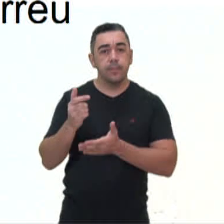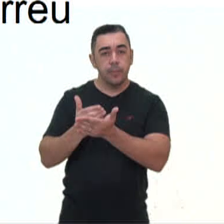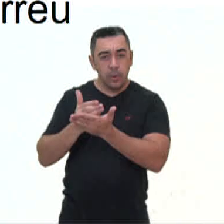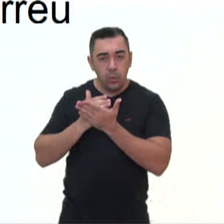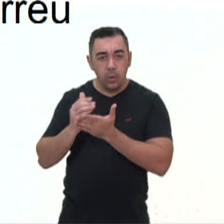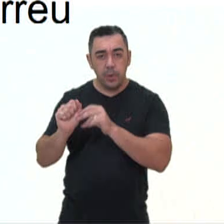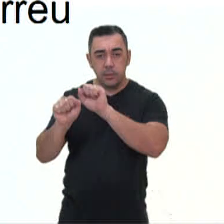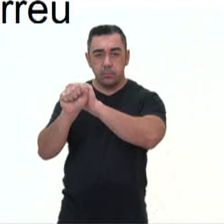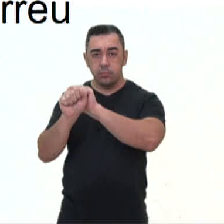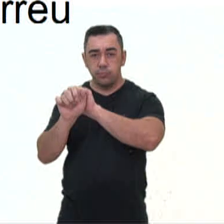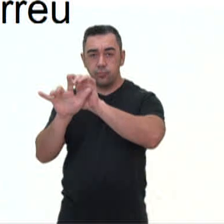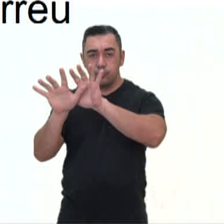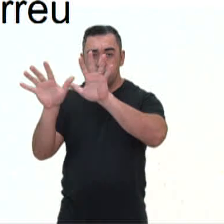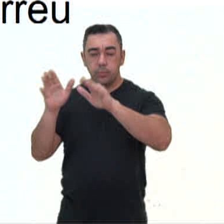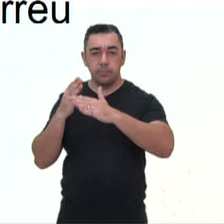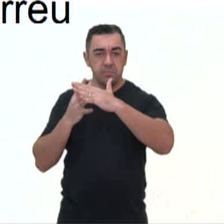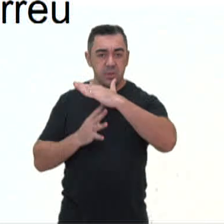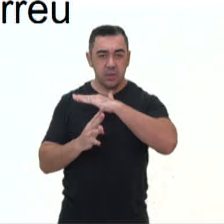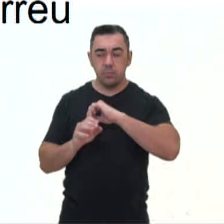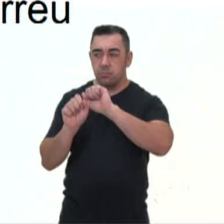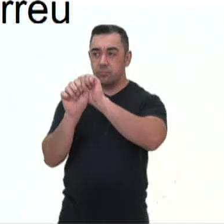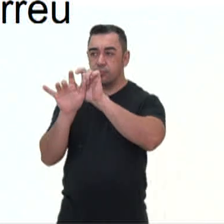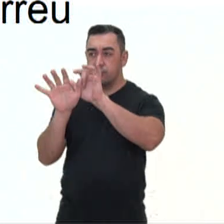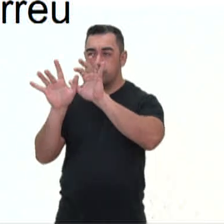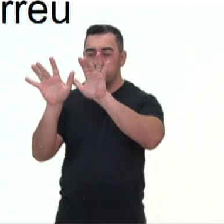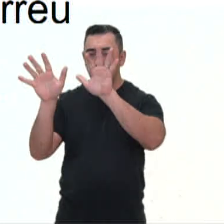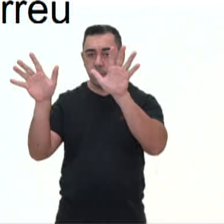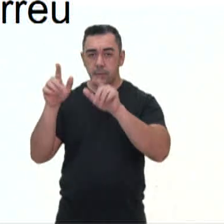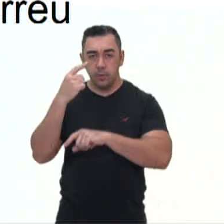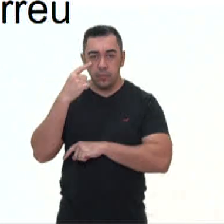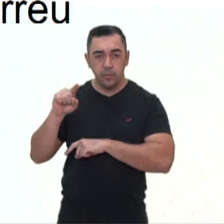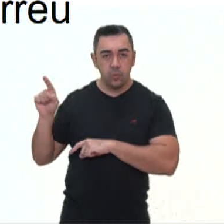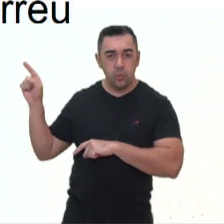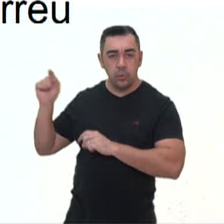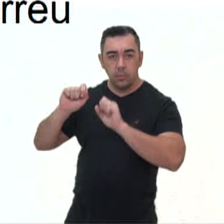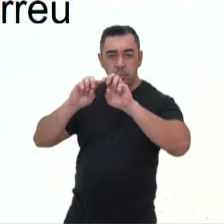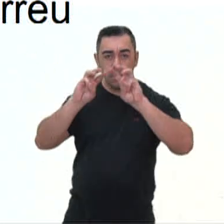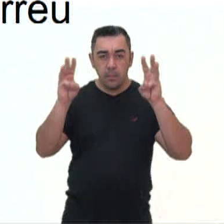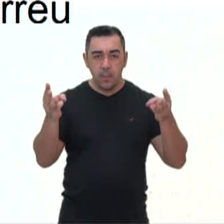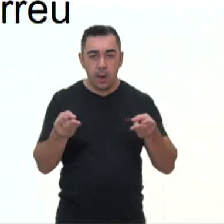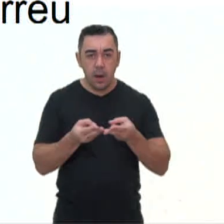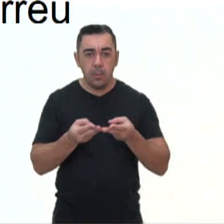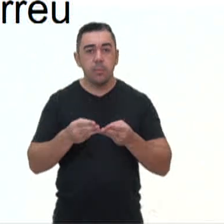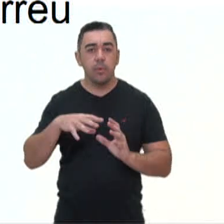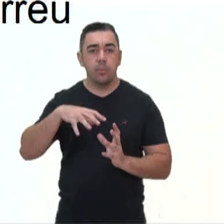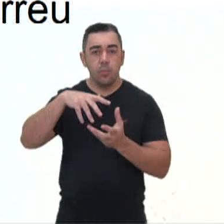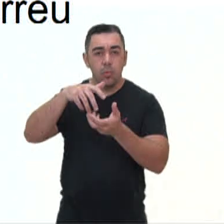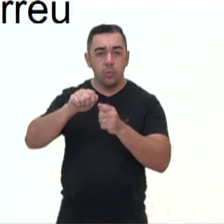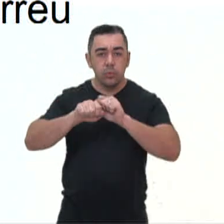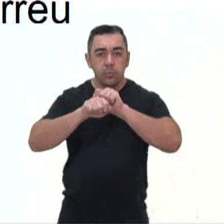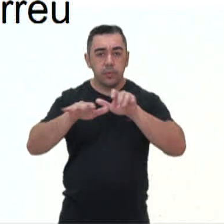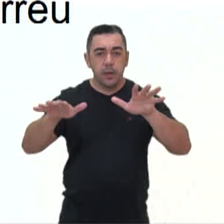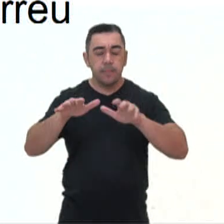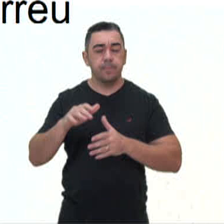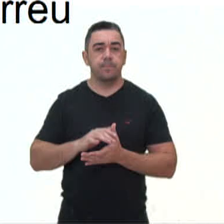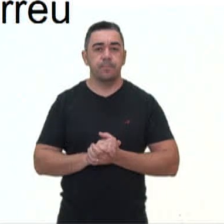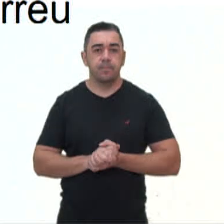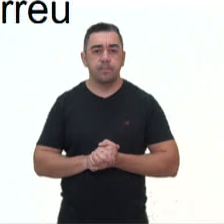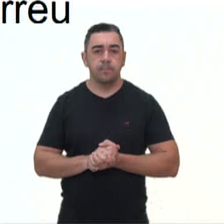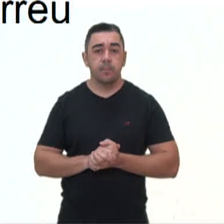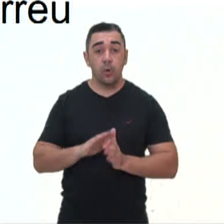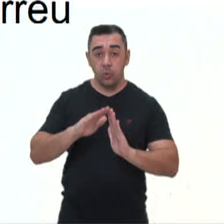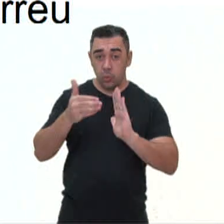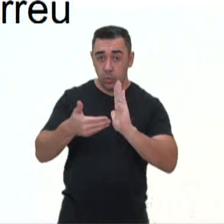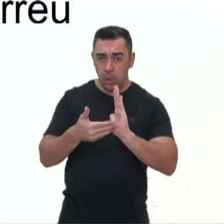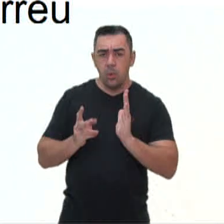de migração, como você viu no mapa, e foi se espalhando pelo mundo. O número total de indivíduos dessa espécie